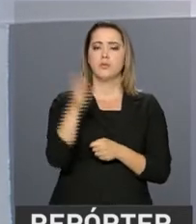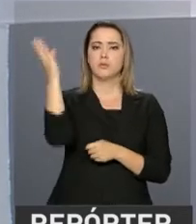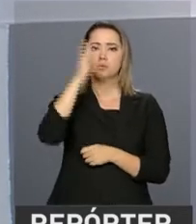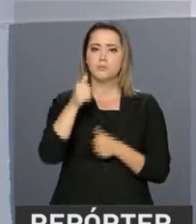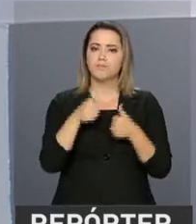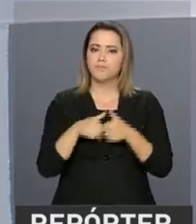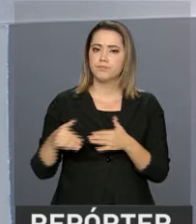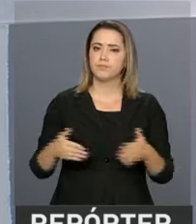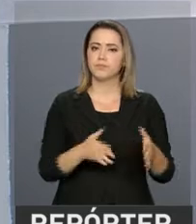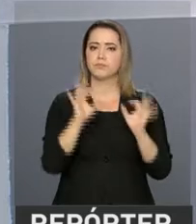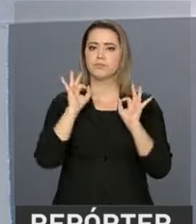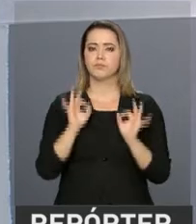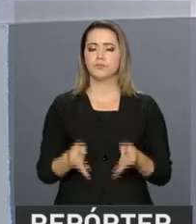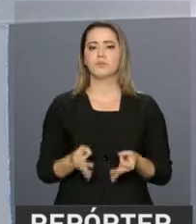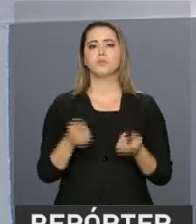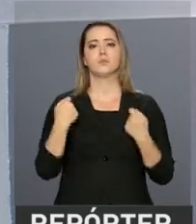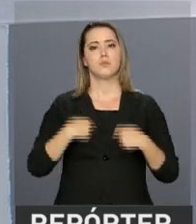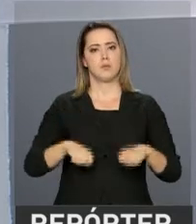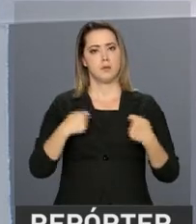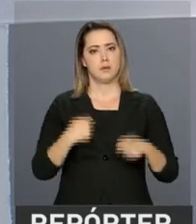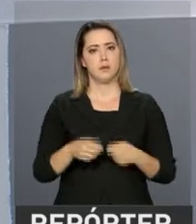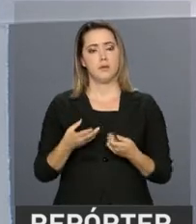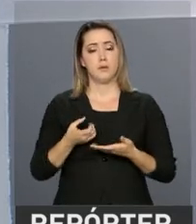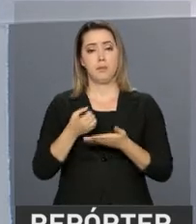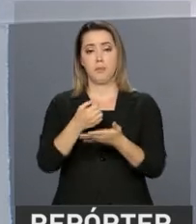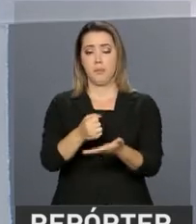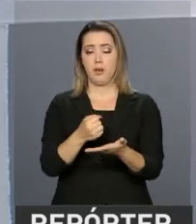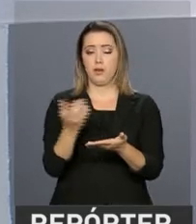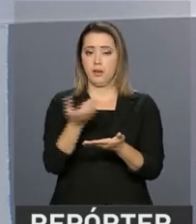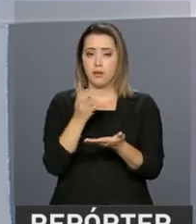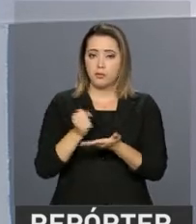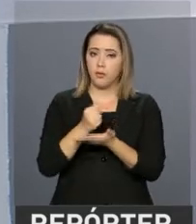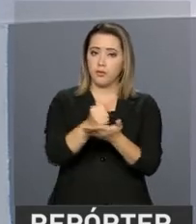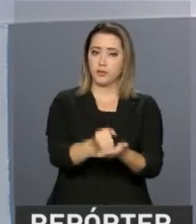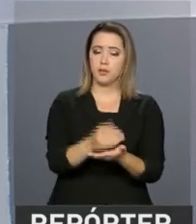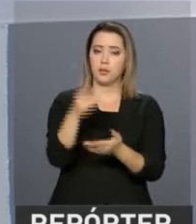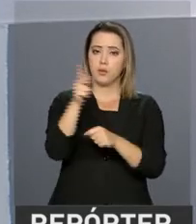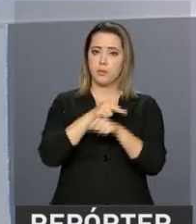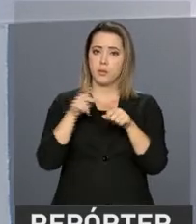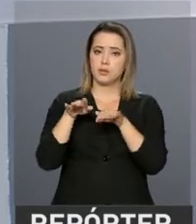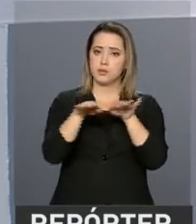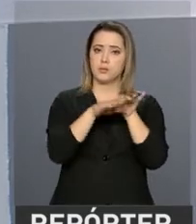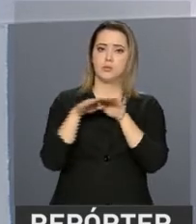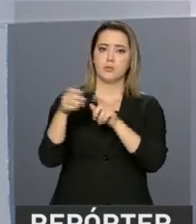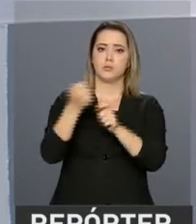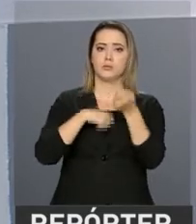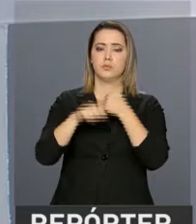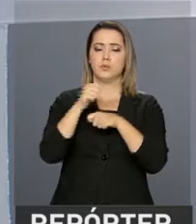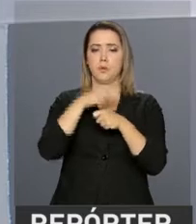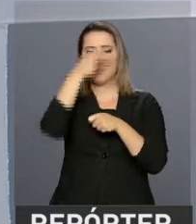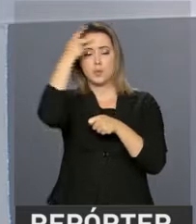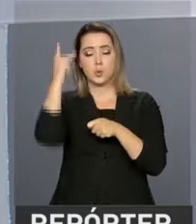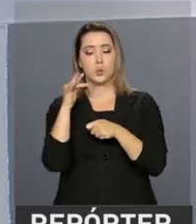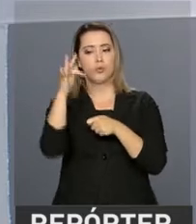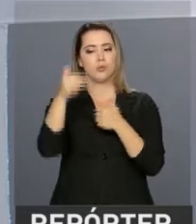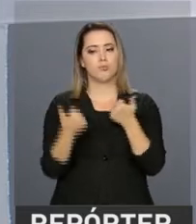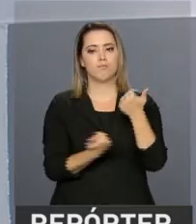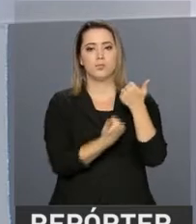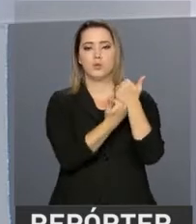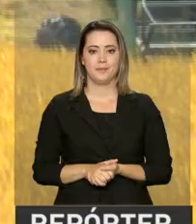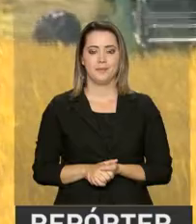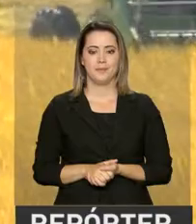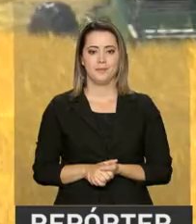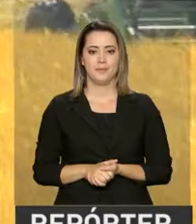falar que o Brasil está no rumo certo e que pretende entregar um país estabilizado economicamente para quem o substituir em